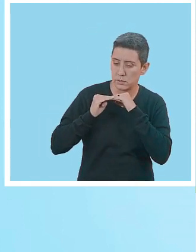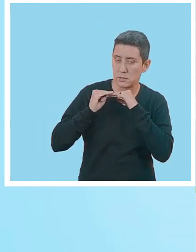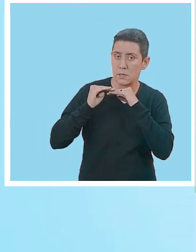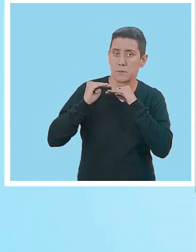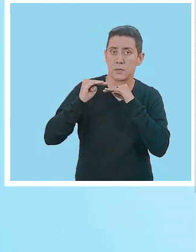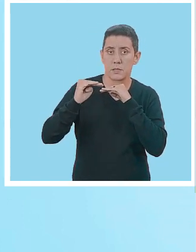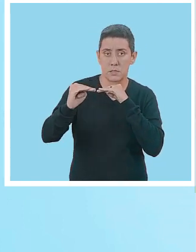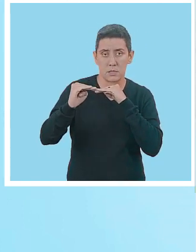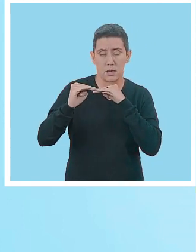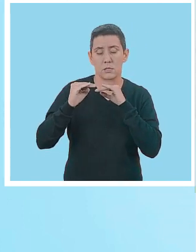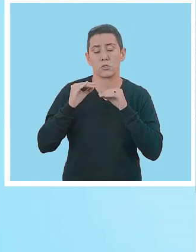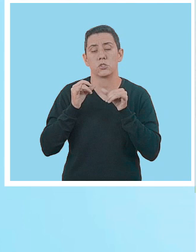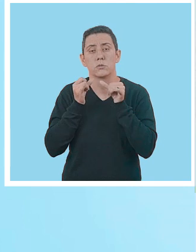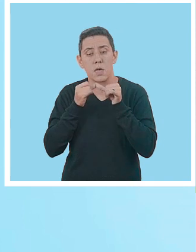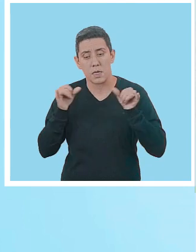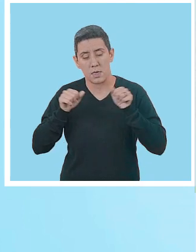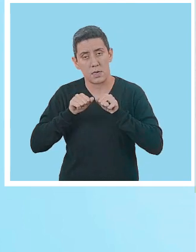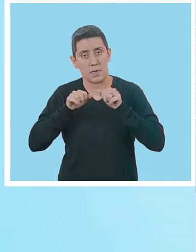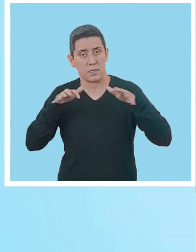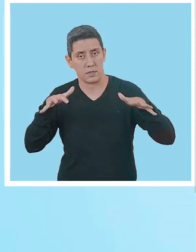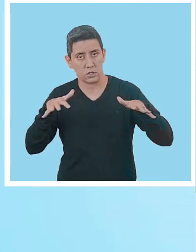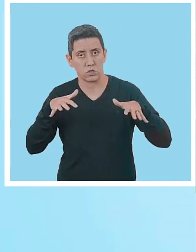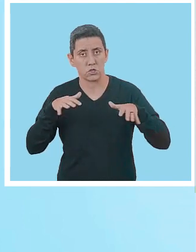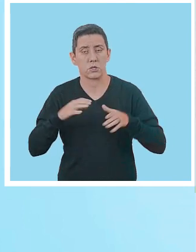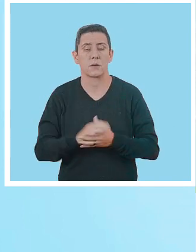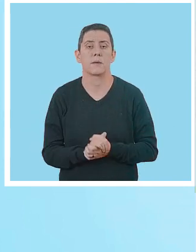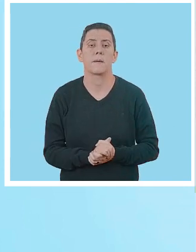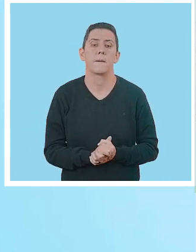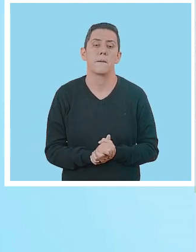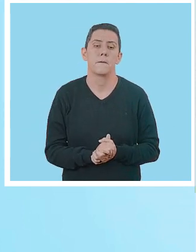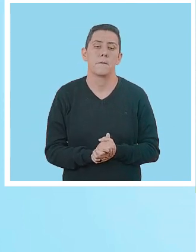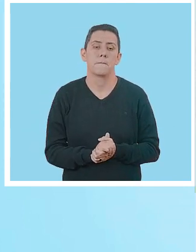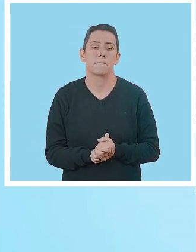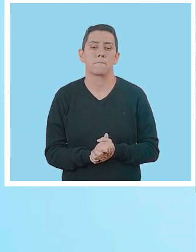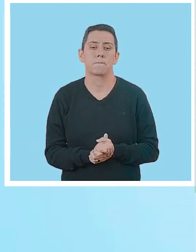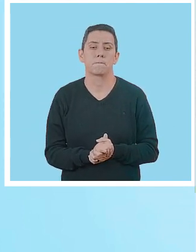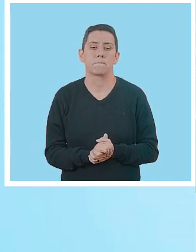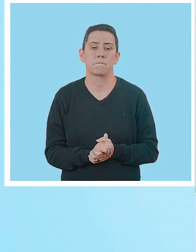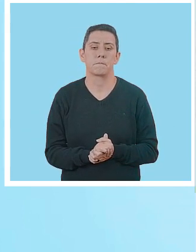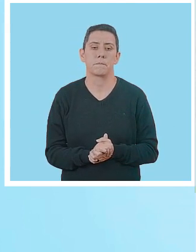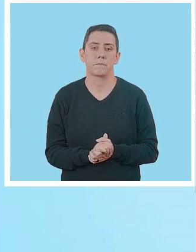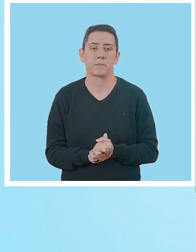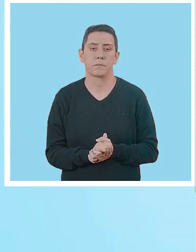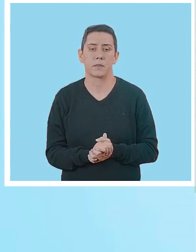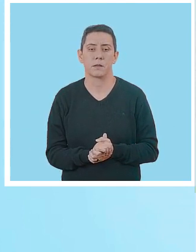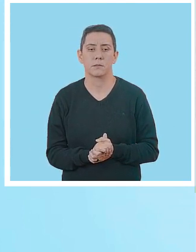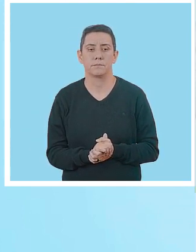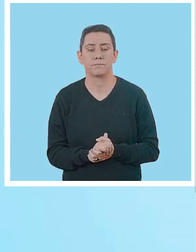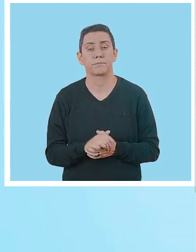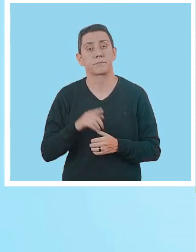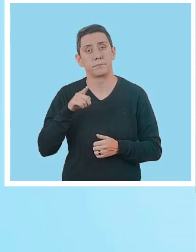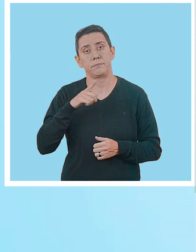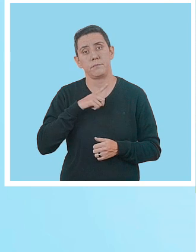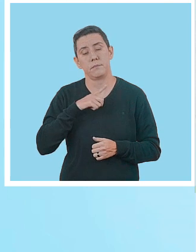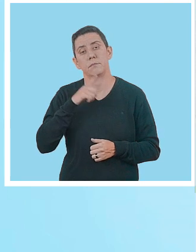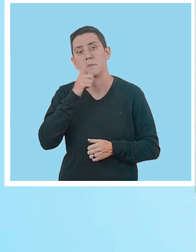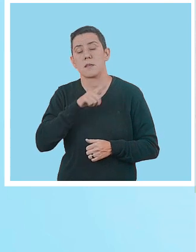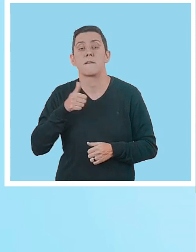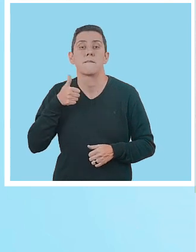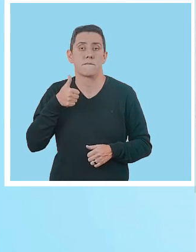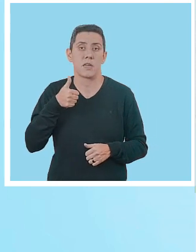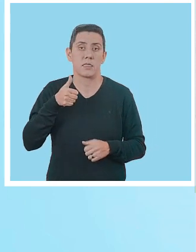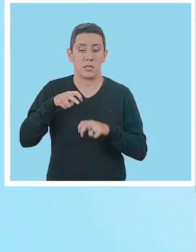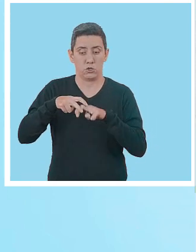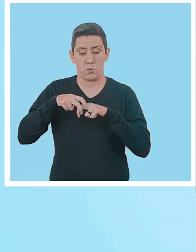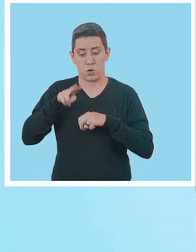de energia elétrica é que a gente chama de serviços ancilares a bom Então essas são as vantagens da bateria aqui é um exemplo